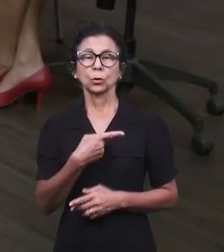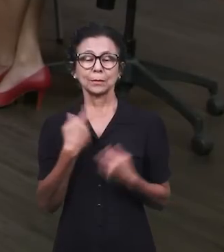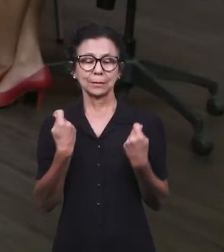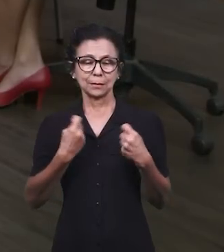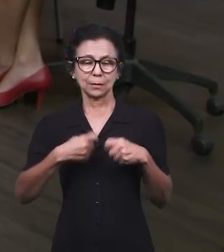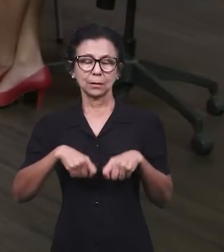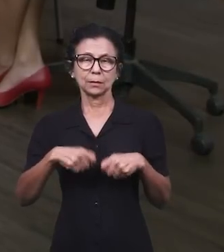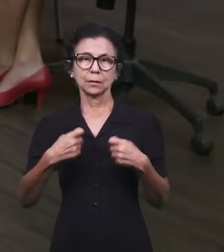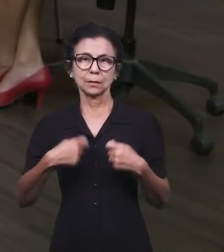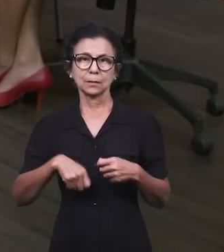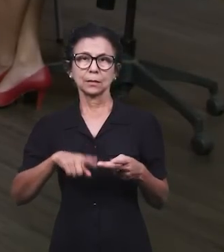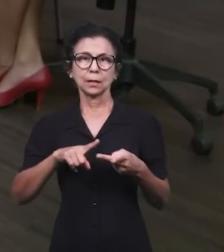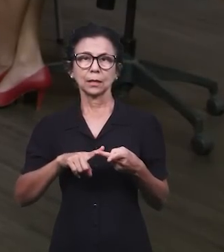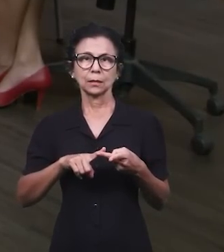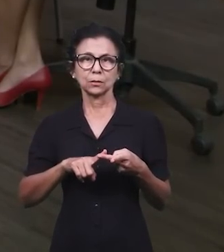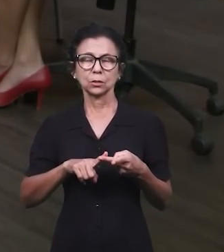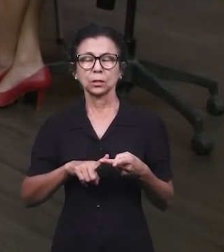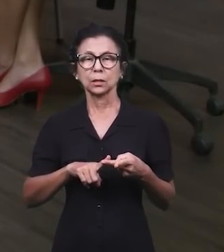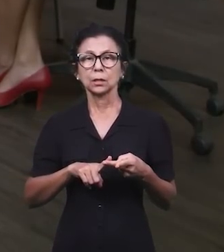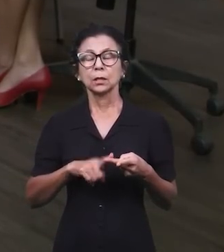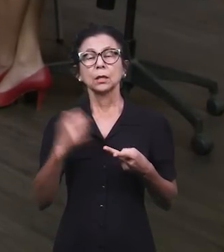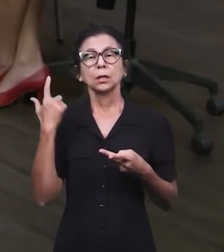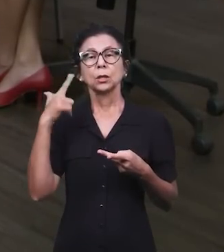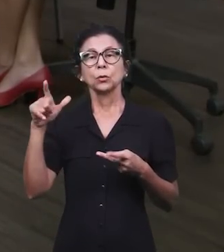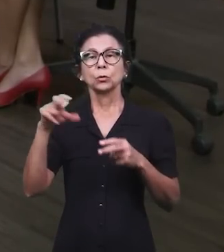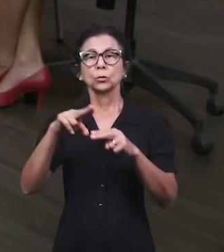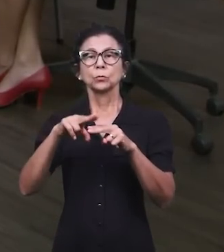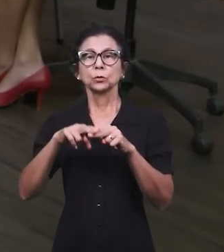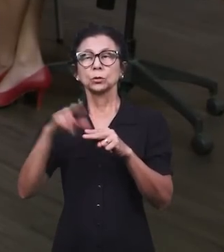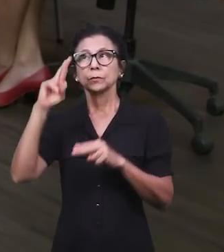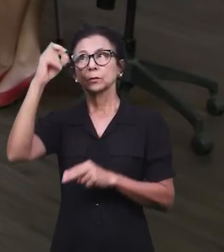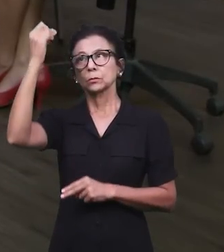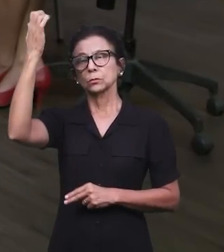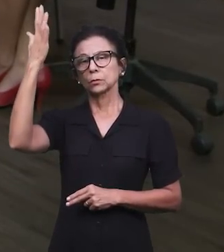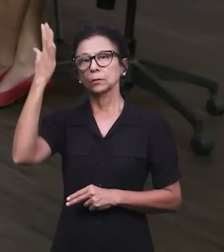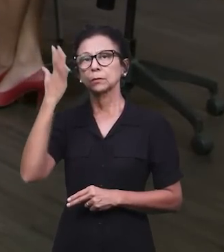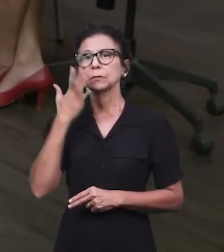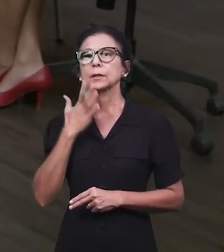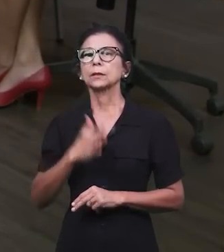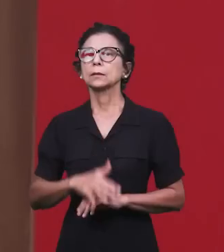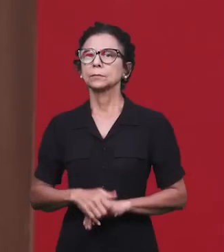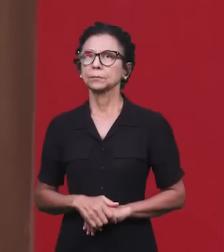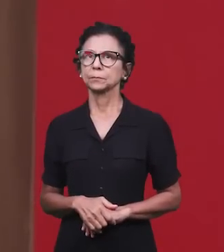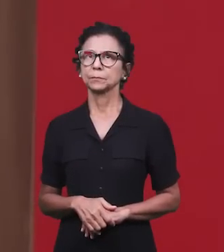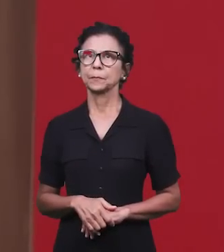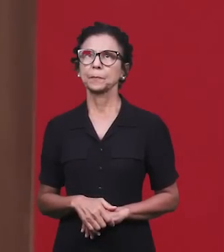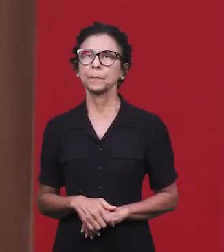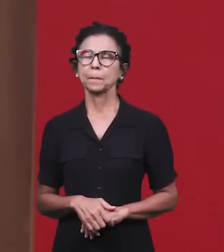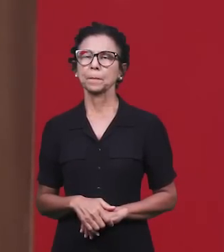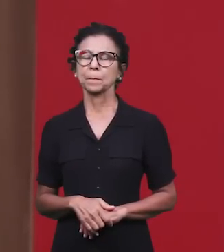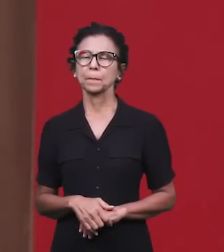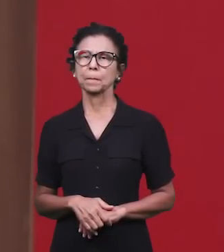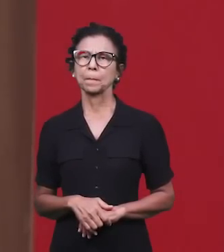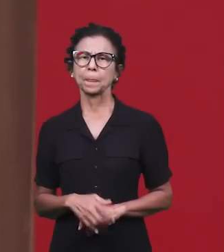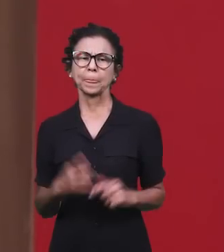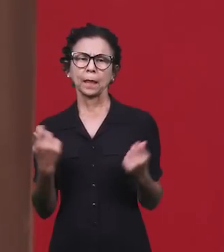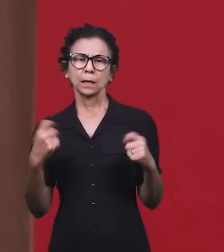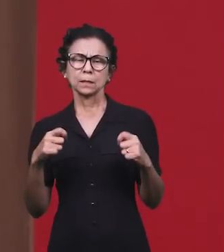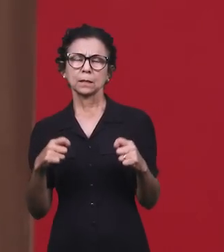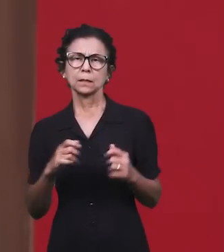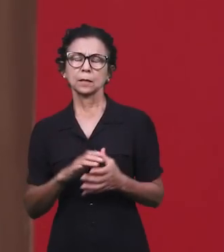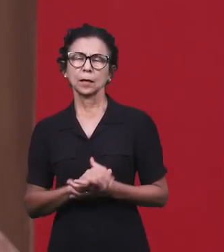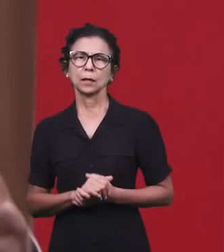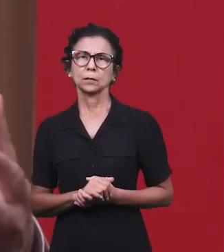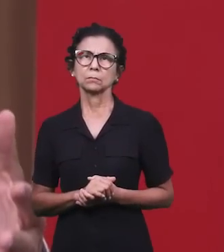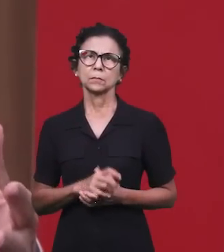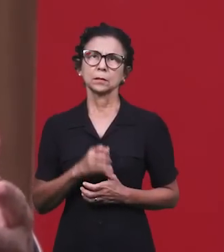necessidades e a outra é quando o Senhor orienta. Eu acho que esses são os dois grandes motivos nossos. As nossas necessidades, se ela é